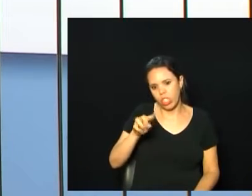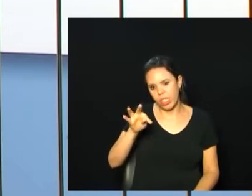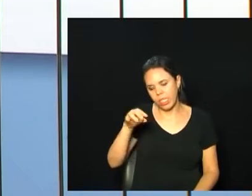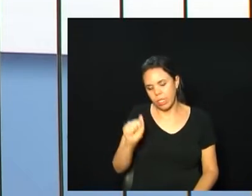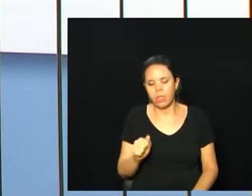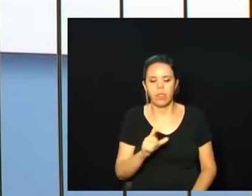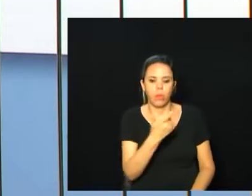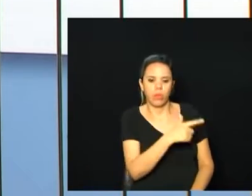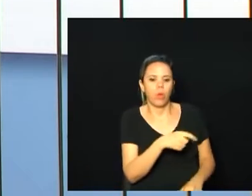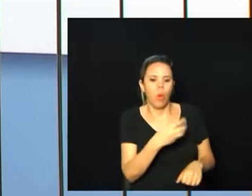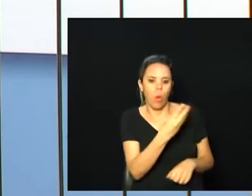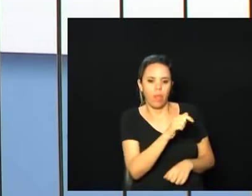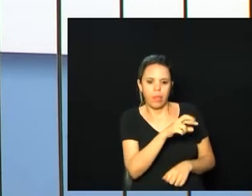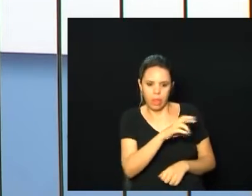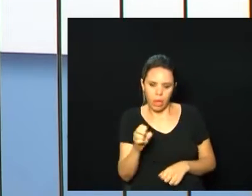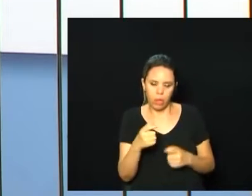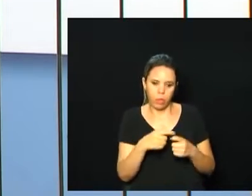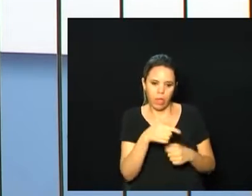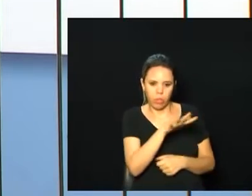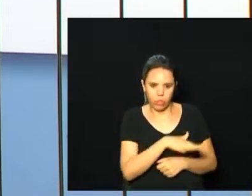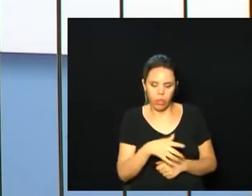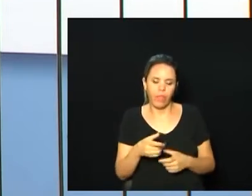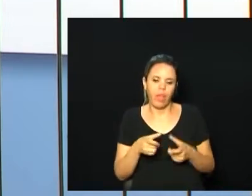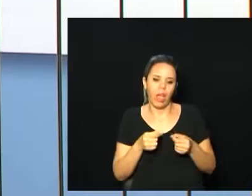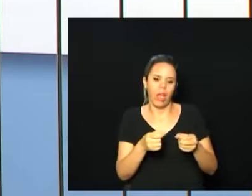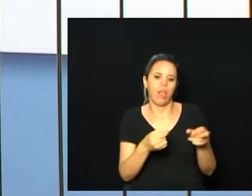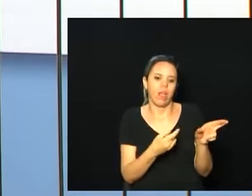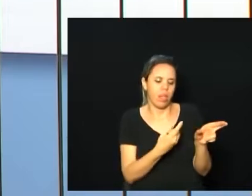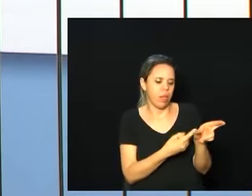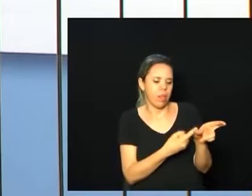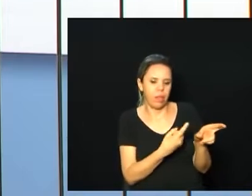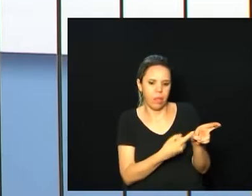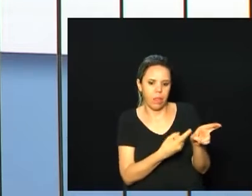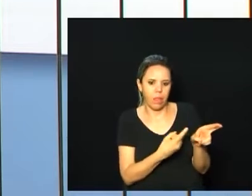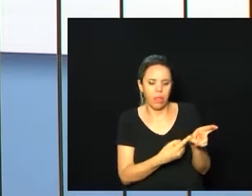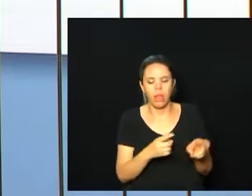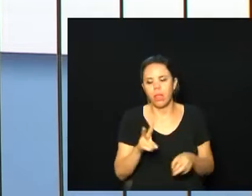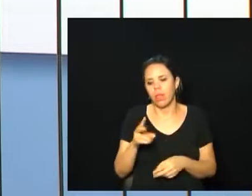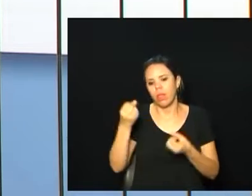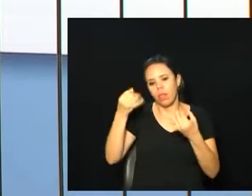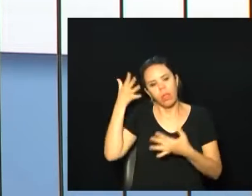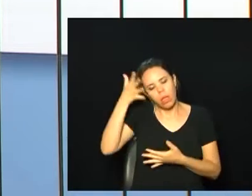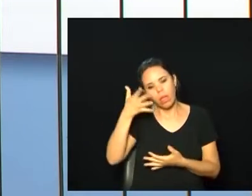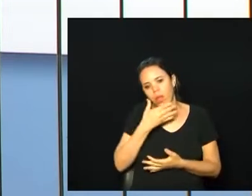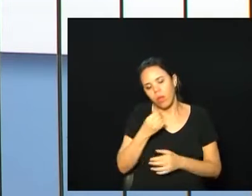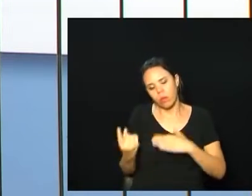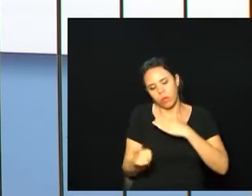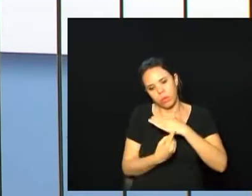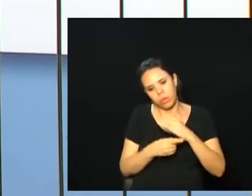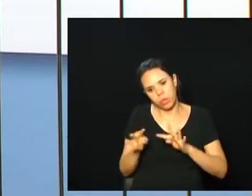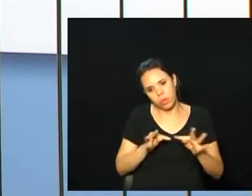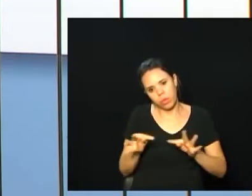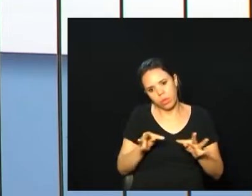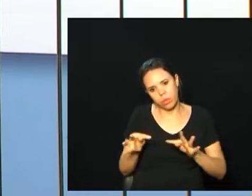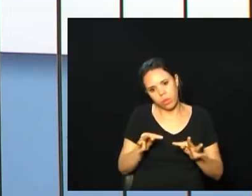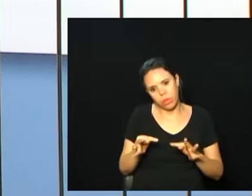sobre o câncer de próstata e saúde pública. E haverá ainda o depoimento de Walter Santana, que é um paciente que vai falar